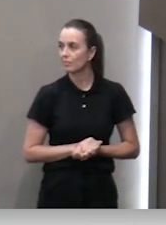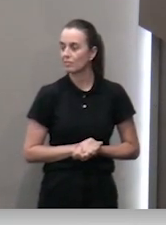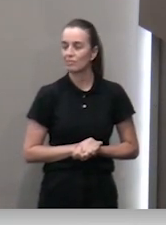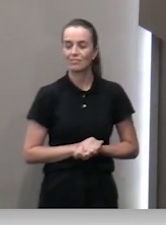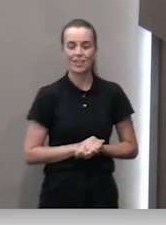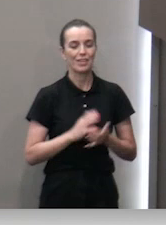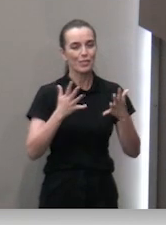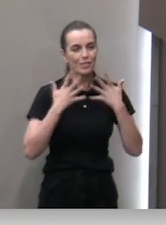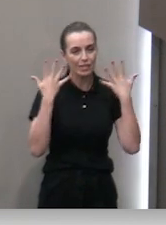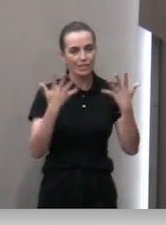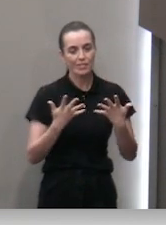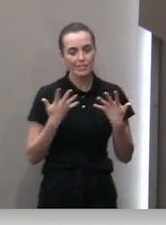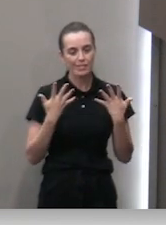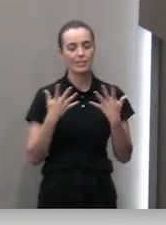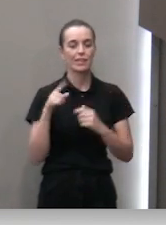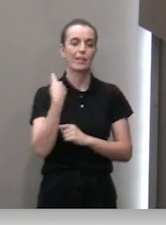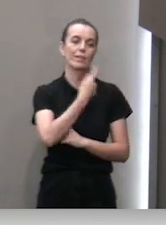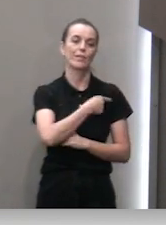recebemos nesse momento